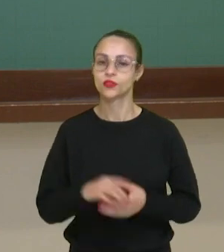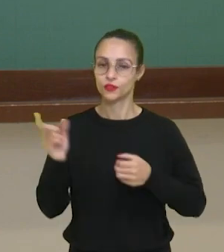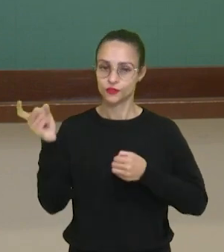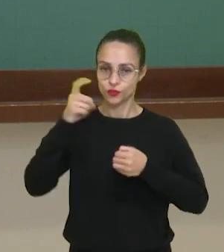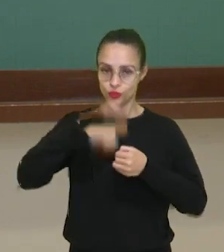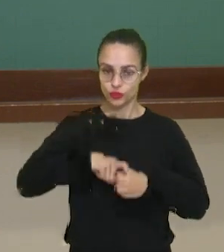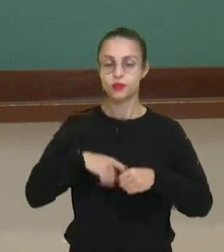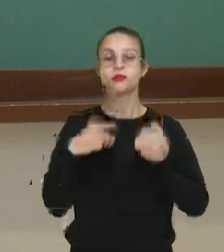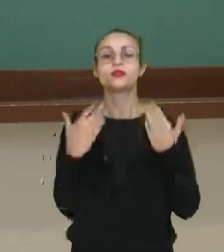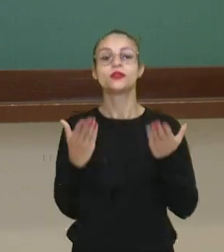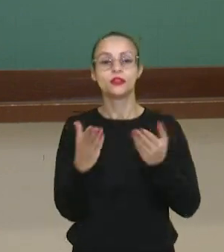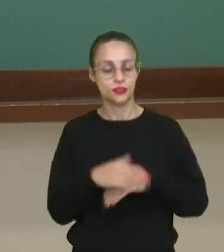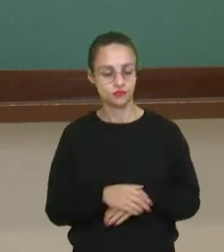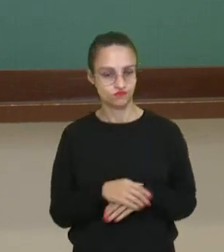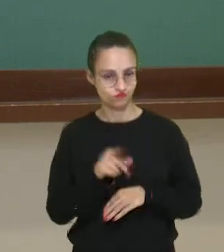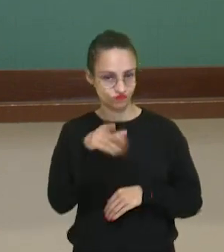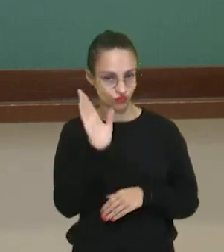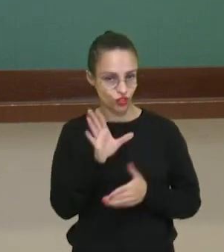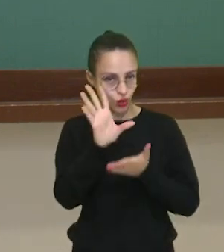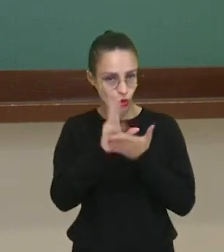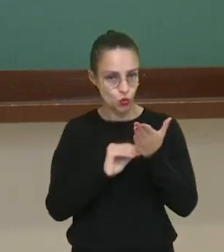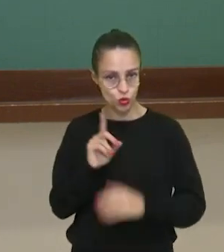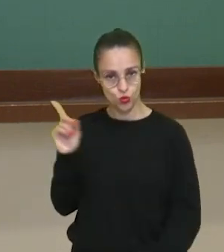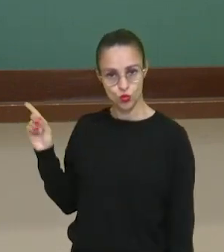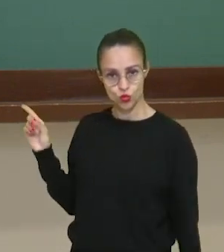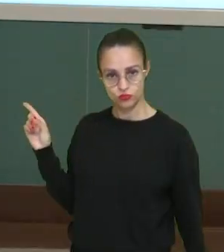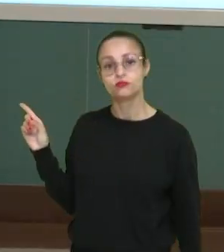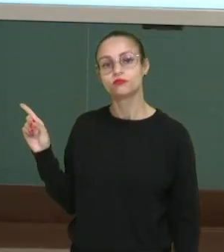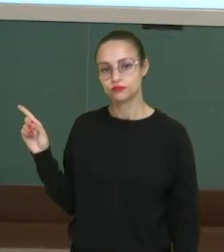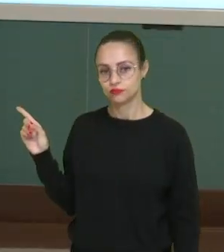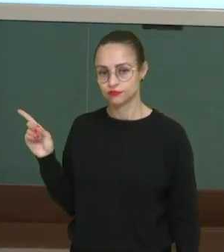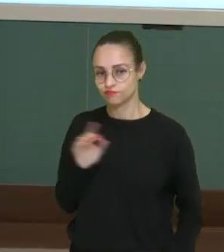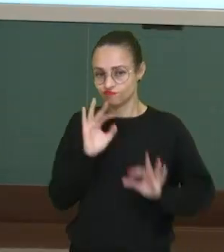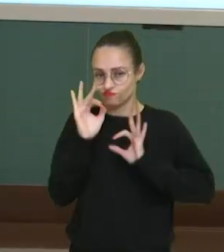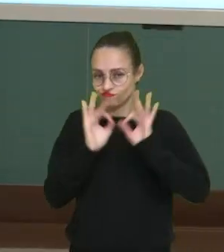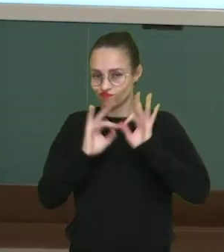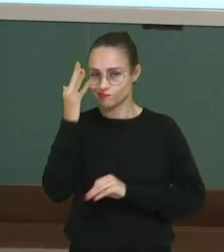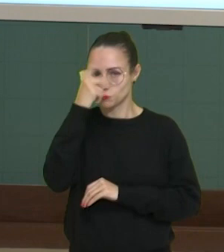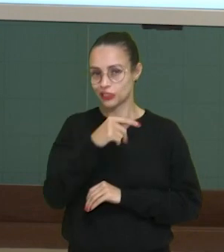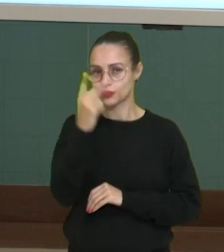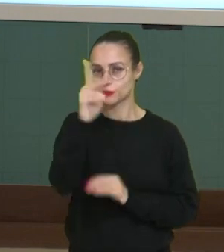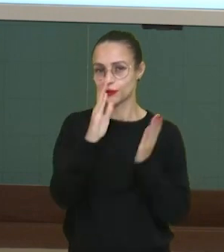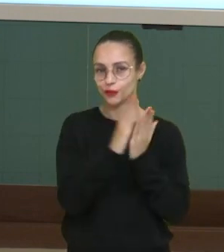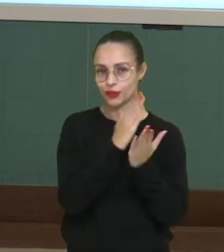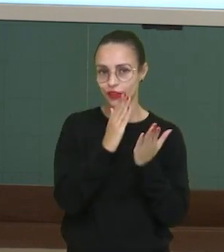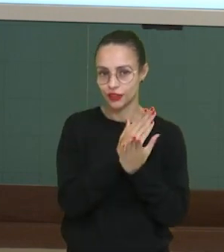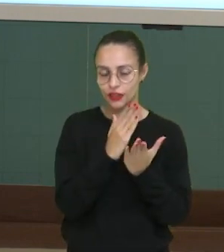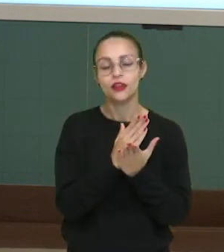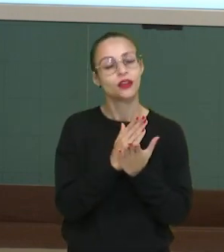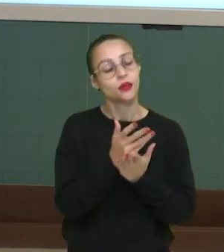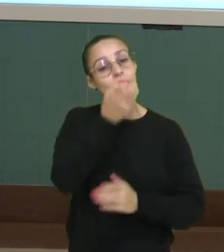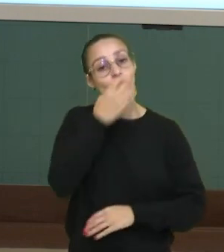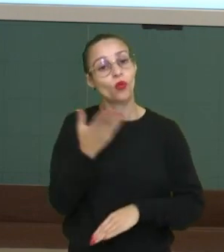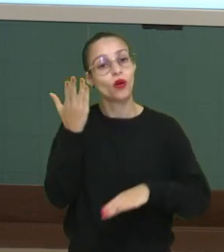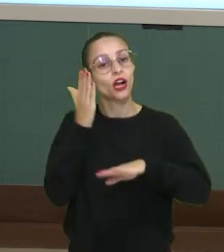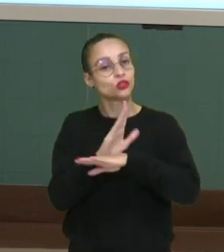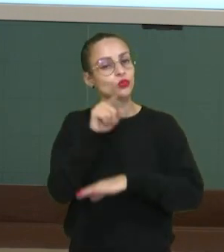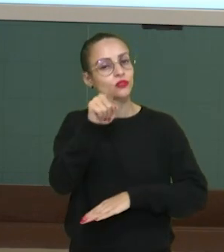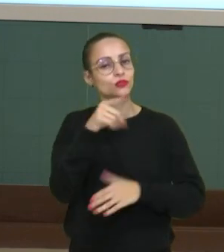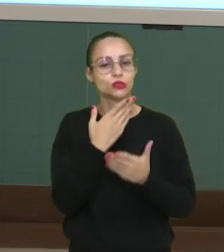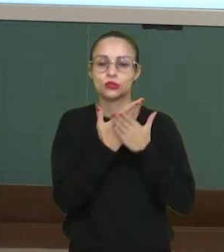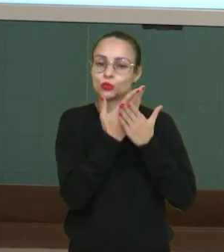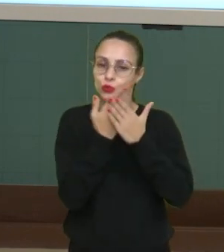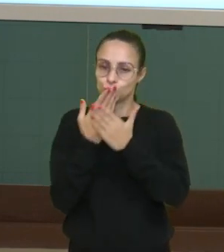Retornamos. E aí, você copiou esse mapa mental? Bem caprichado no seu caderno, vai facilitar os seus